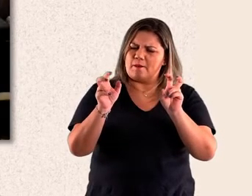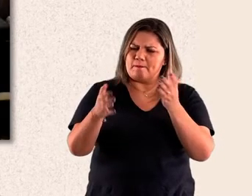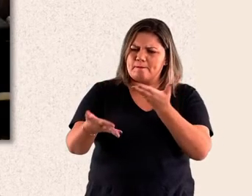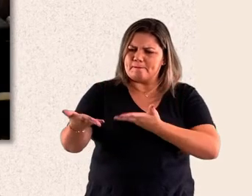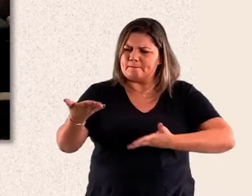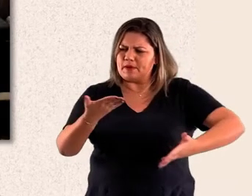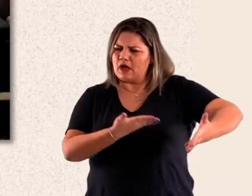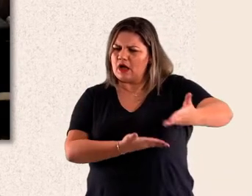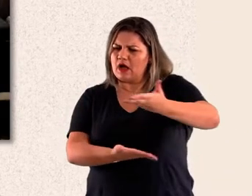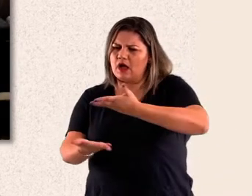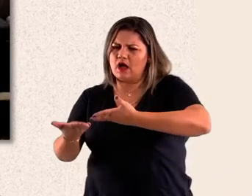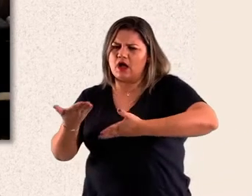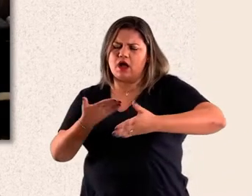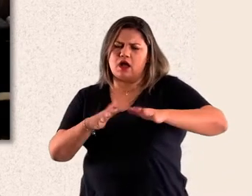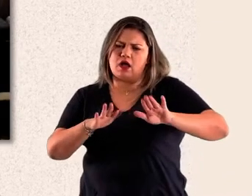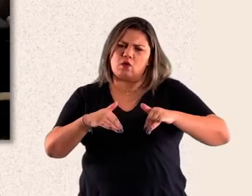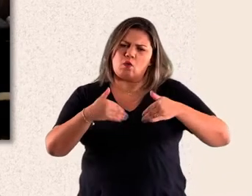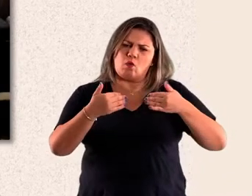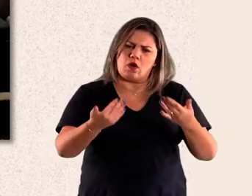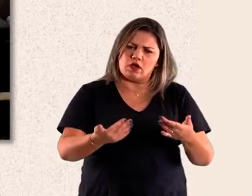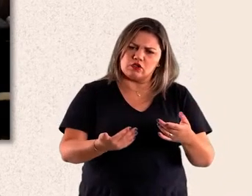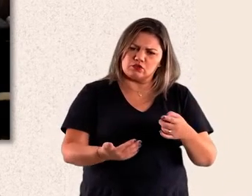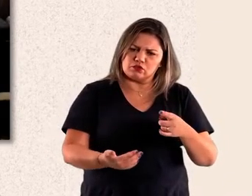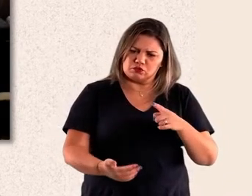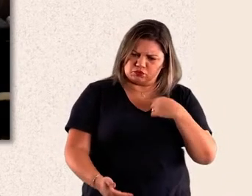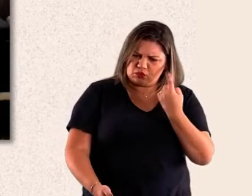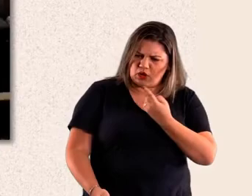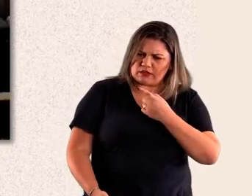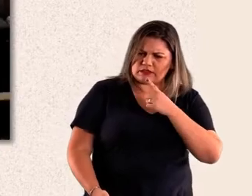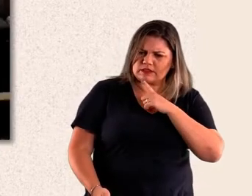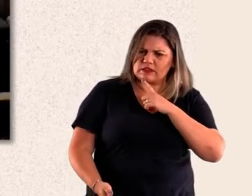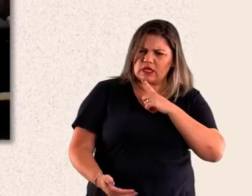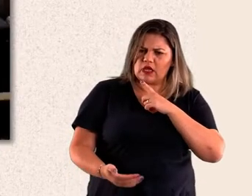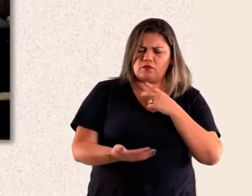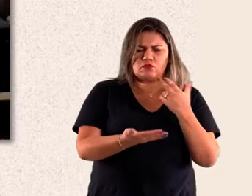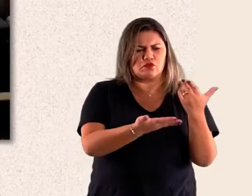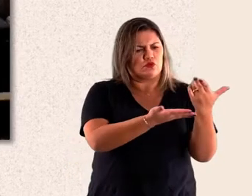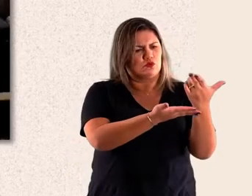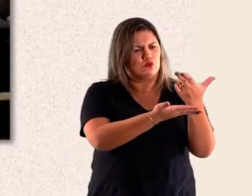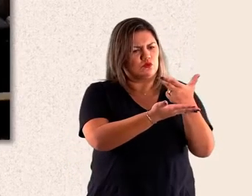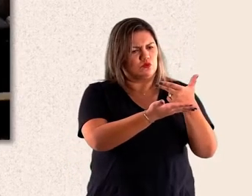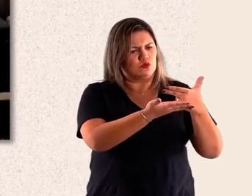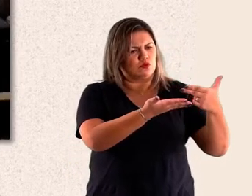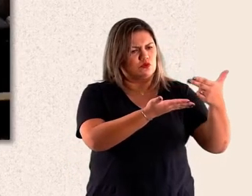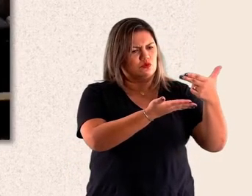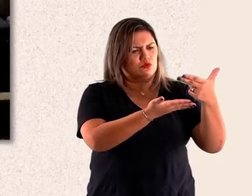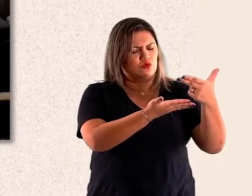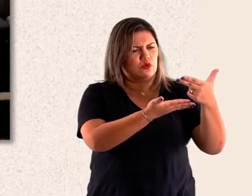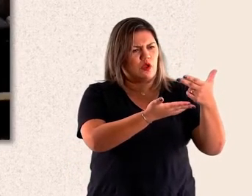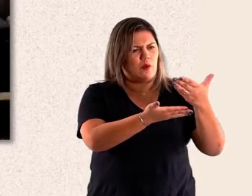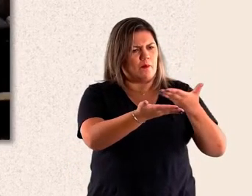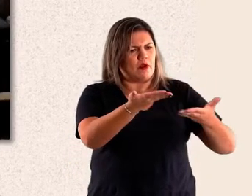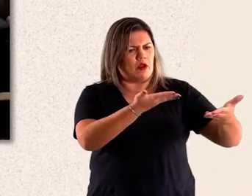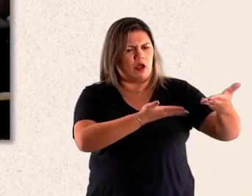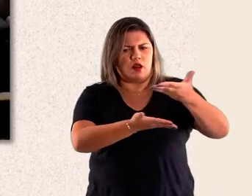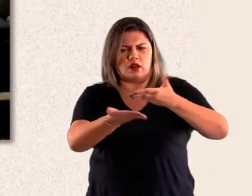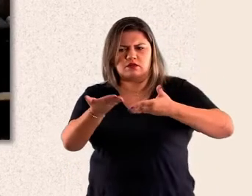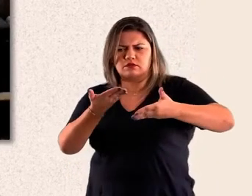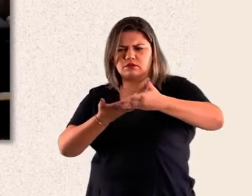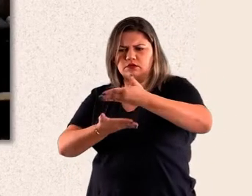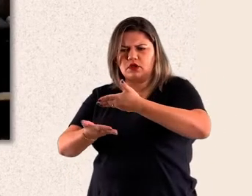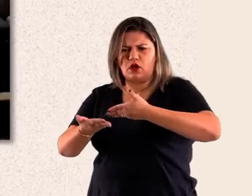e quando a gente tem uma um desenho para relações com a nossa sociedade gente tem um desenho